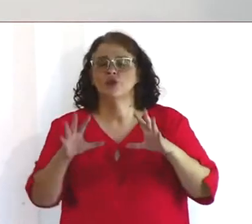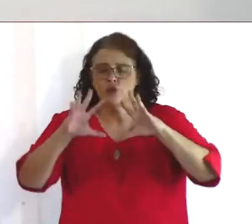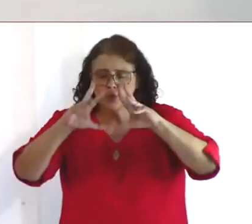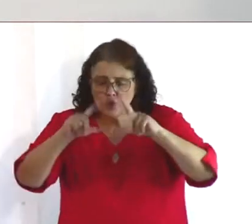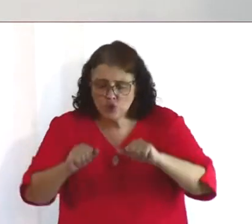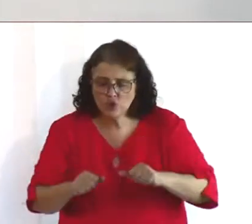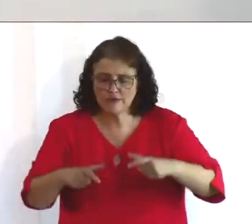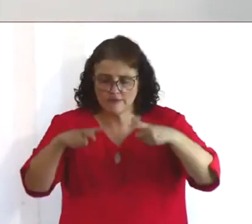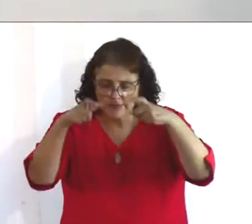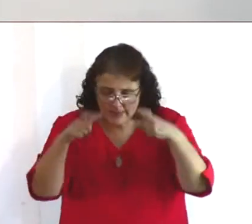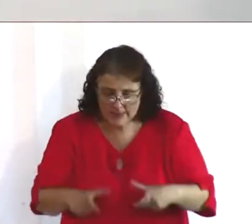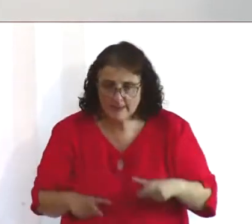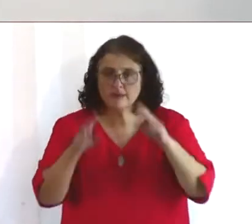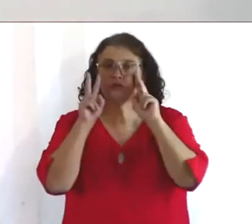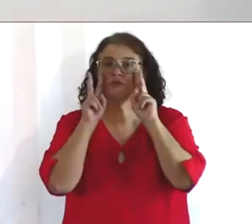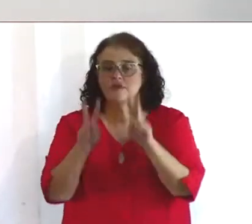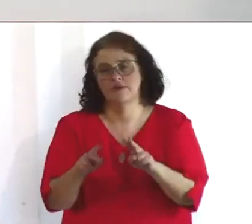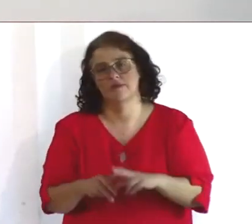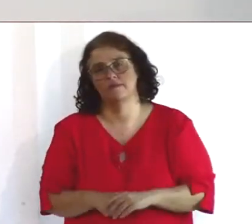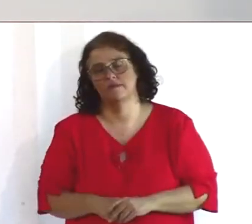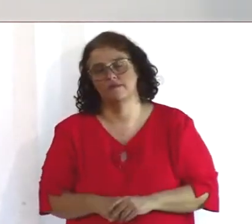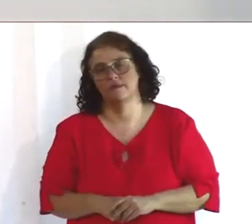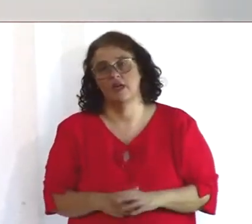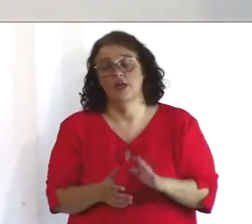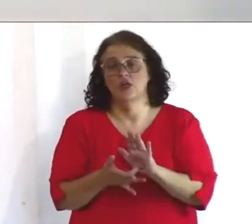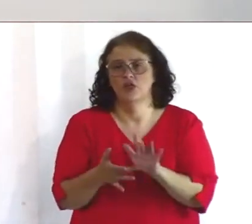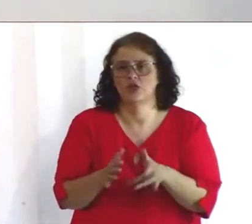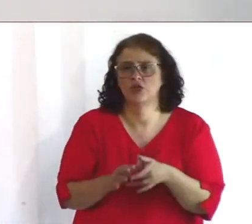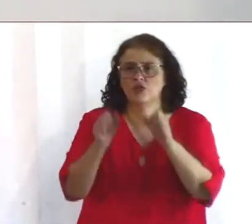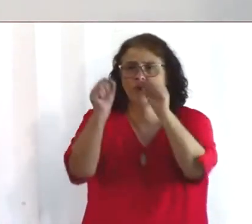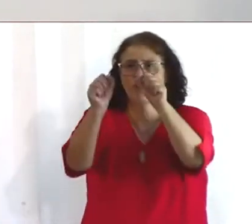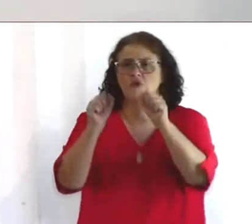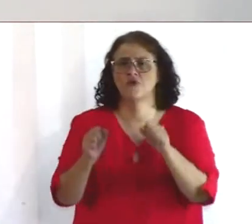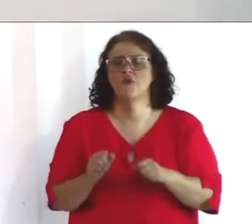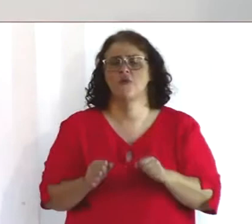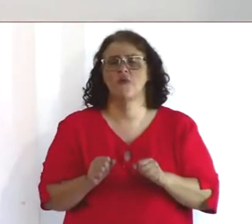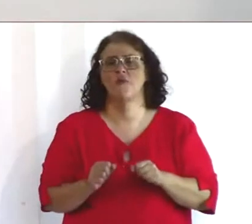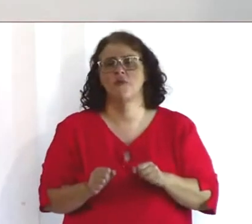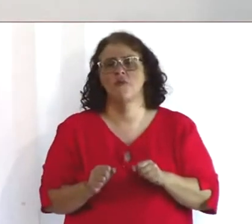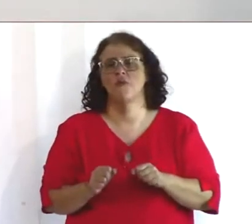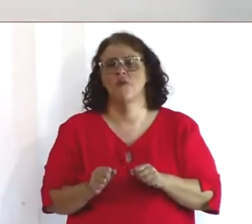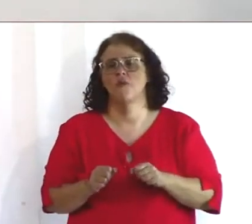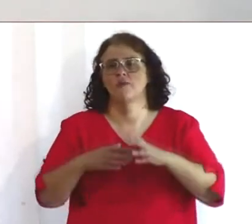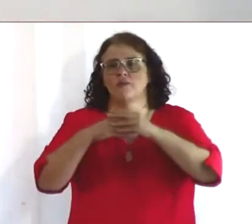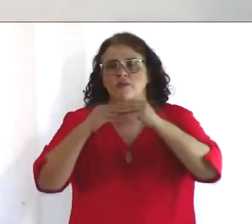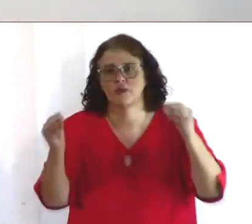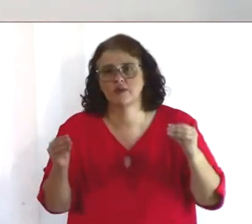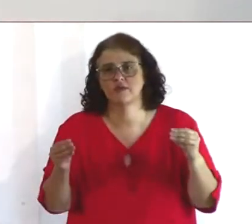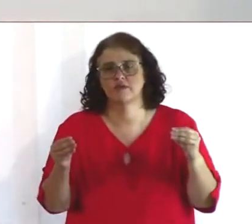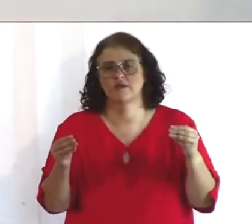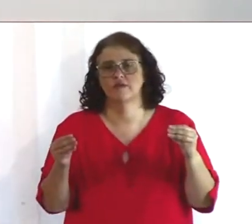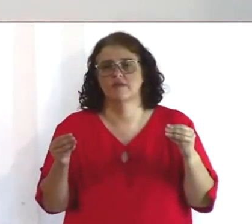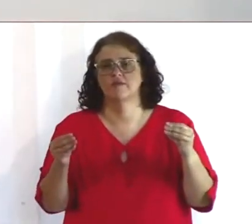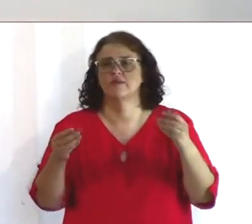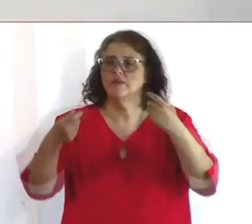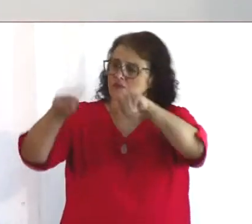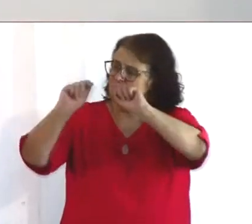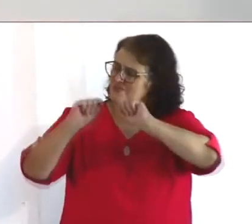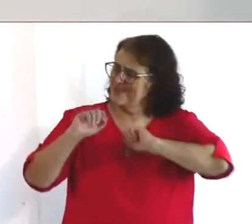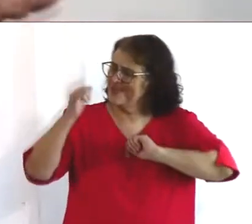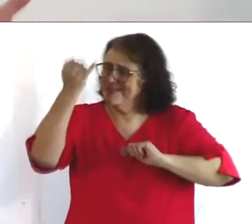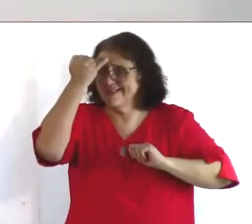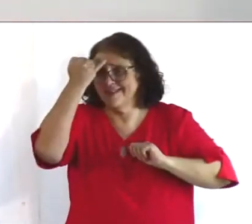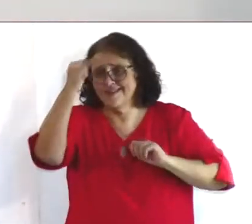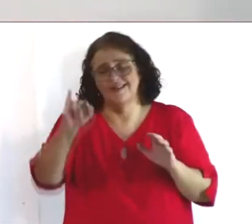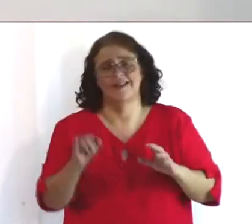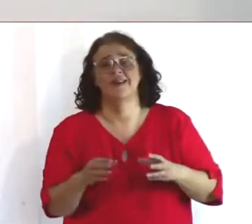à porta. Jesus e o poder da cura, então, aqui no texto, podem nos mostrar, podem nos dar uma ideia do porquê